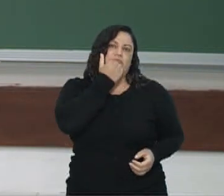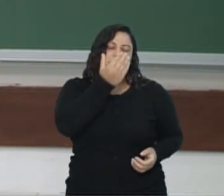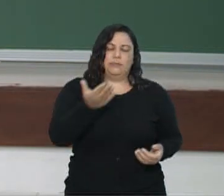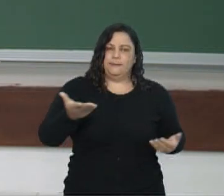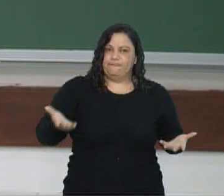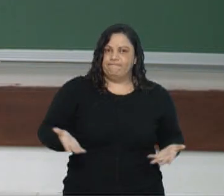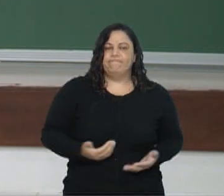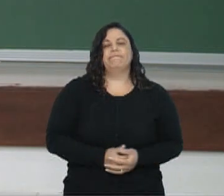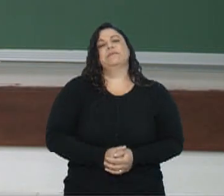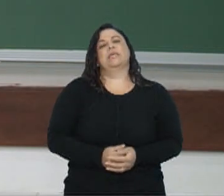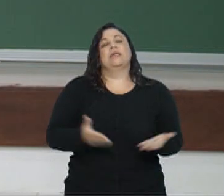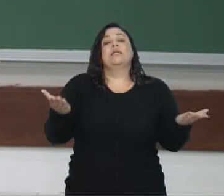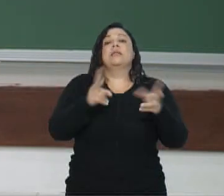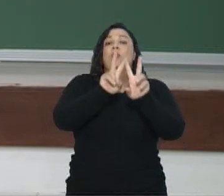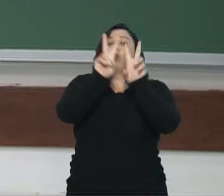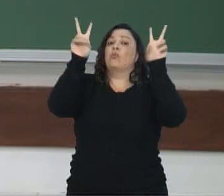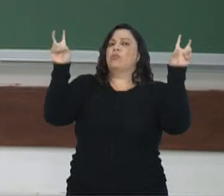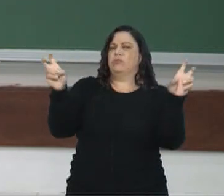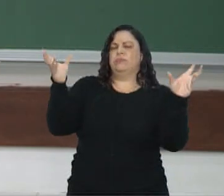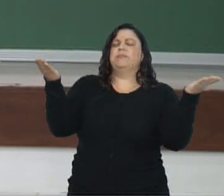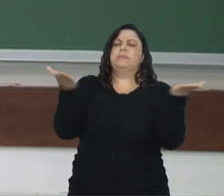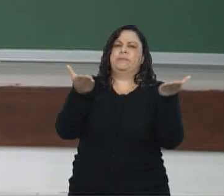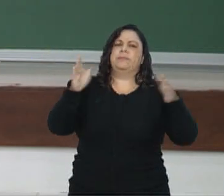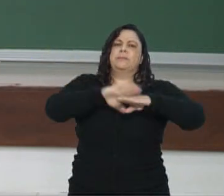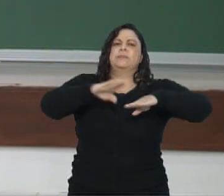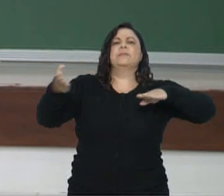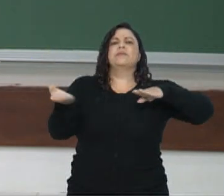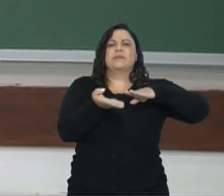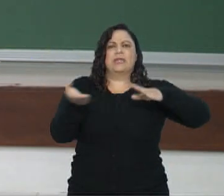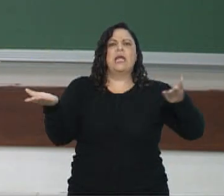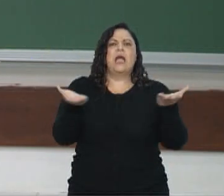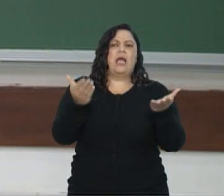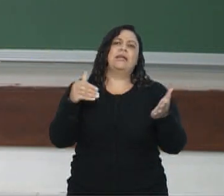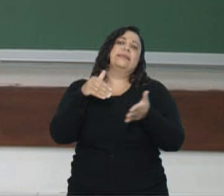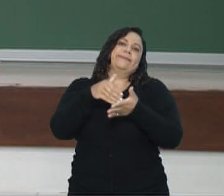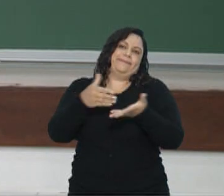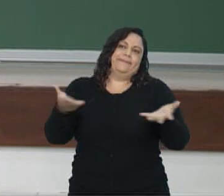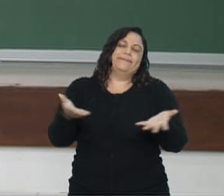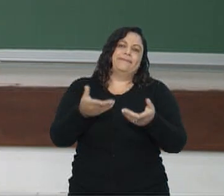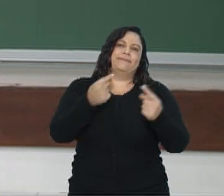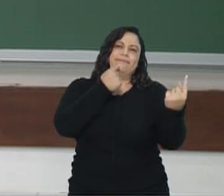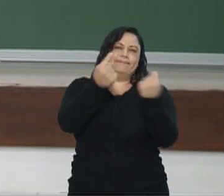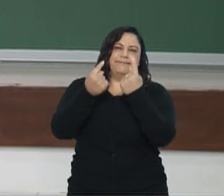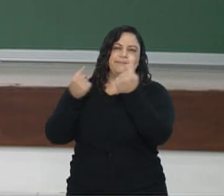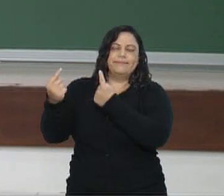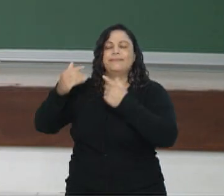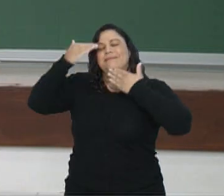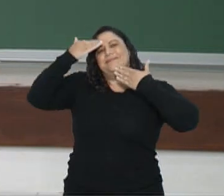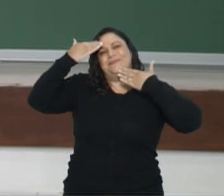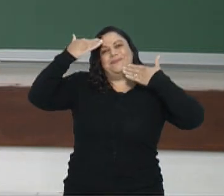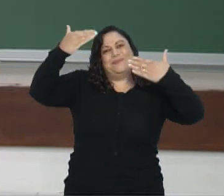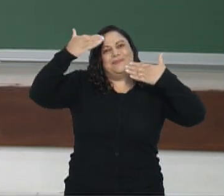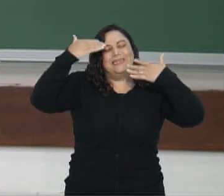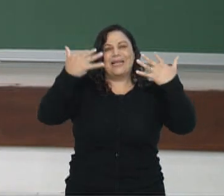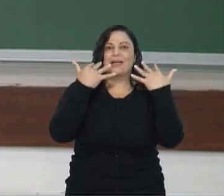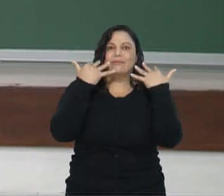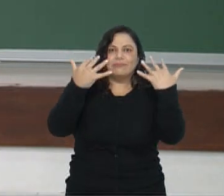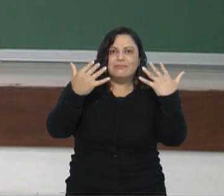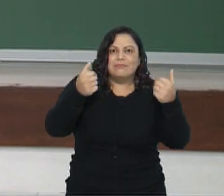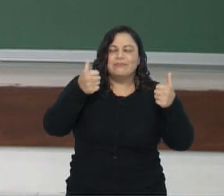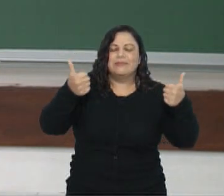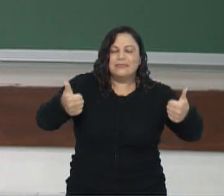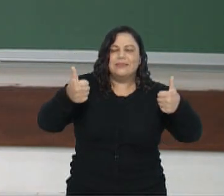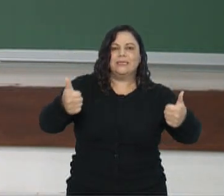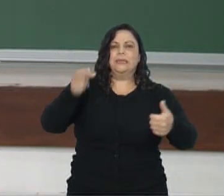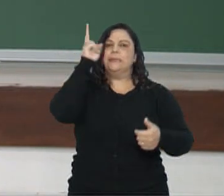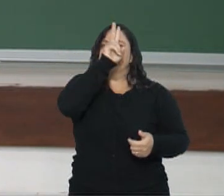Então, esse assunto aí se torna contemporâneo para todos nós até hoje. Agradeço vocês por assistirem essa aula. Lembre de responder a